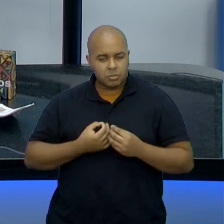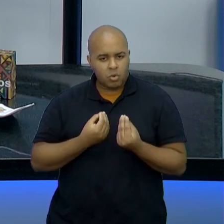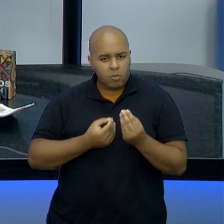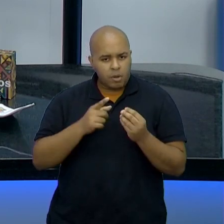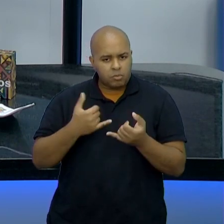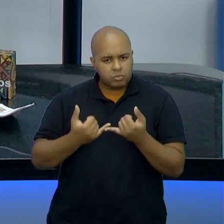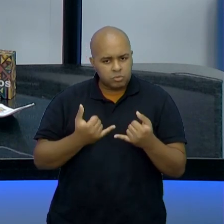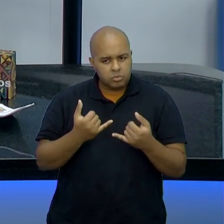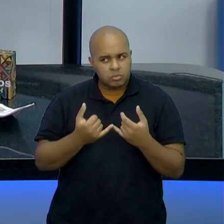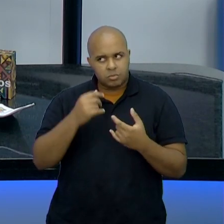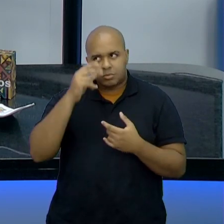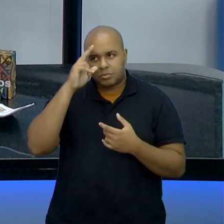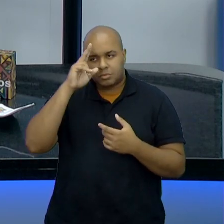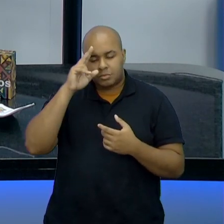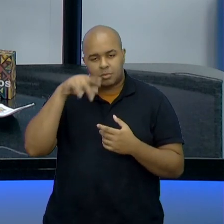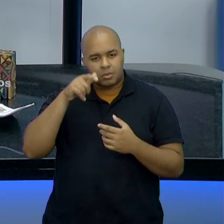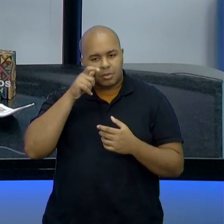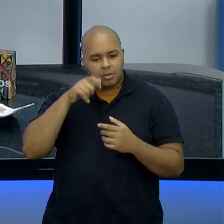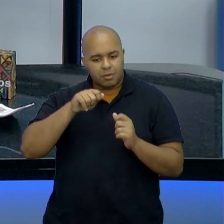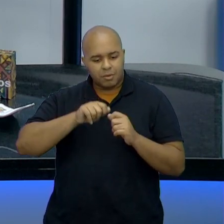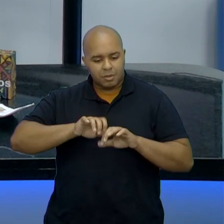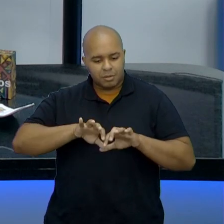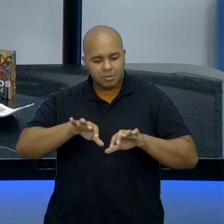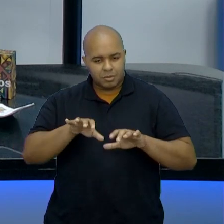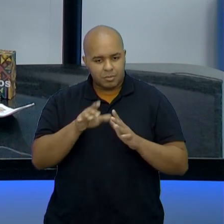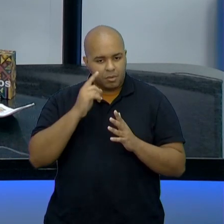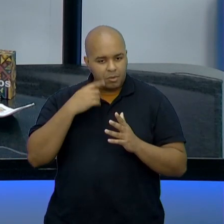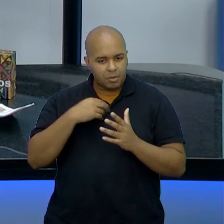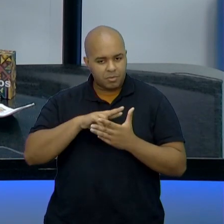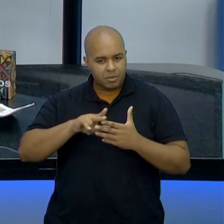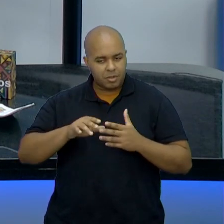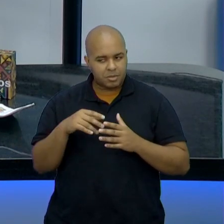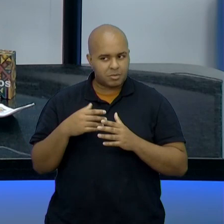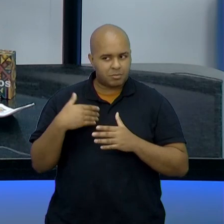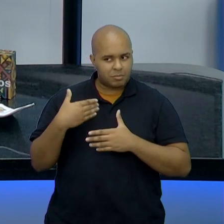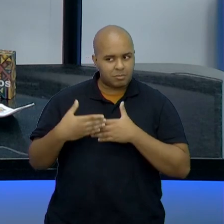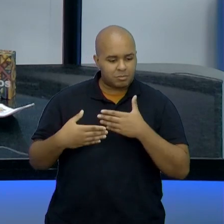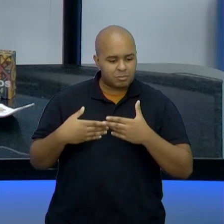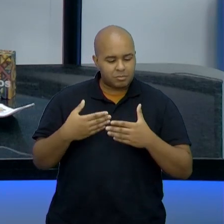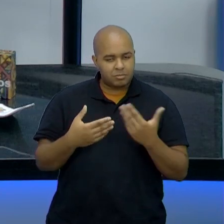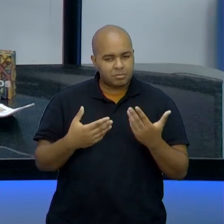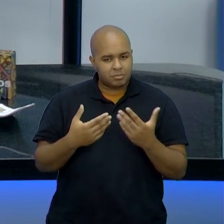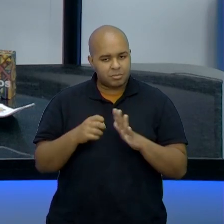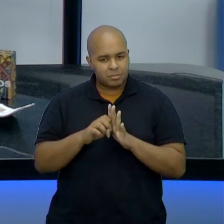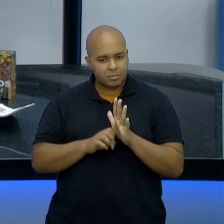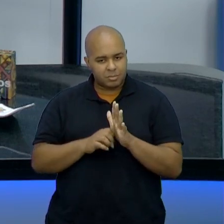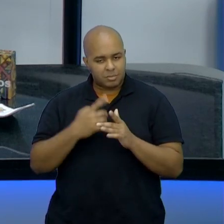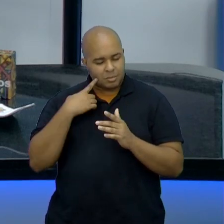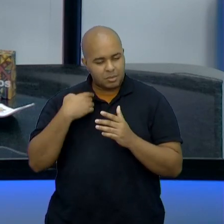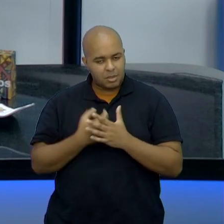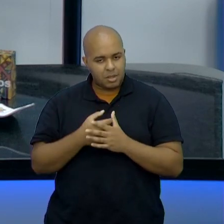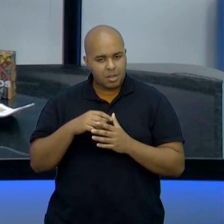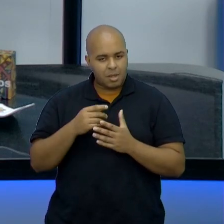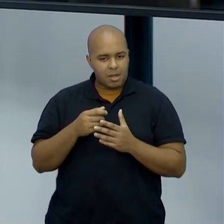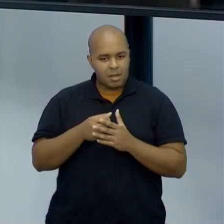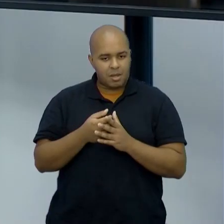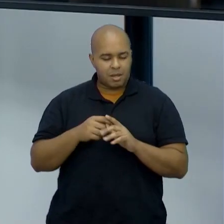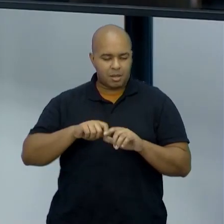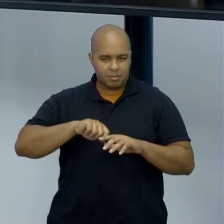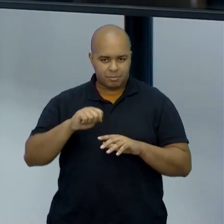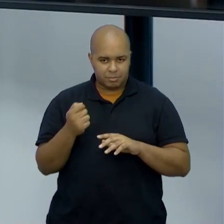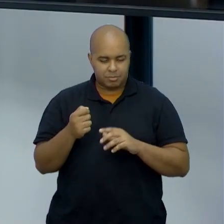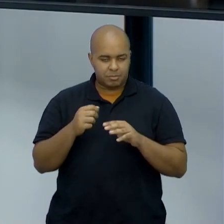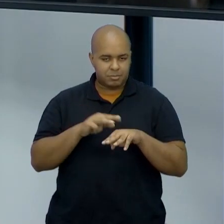Como é um jogo histórico, é interessante fazer essa divisão de diferentes eras. Então nós teremos as cartas marrons, que são as cartas da Era